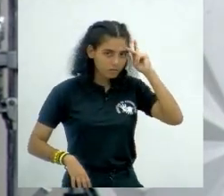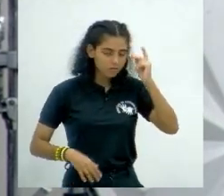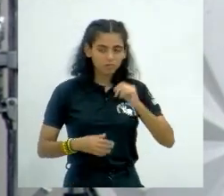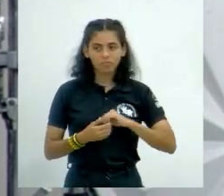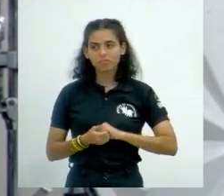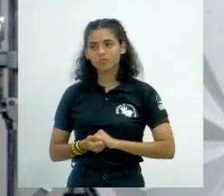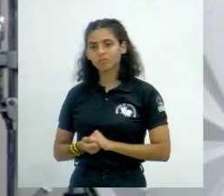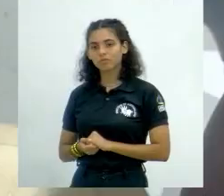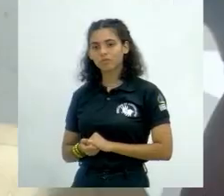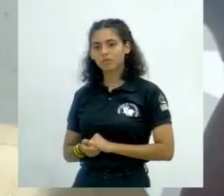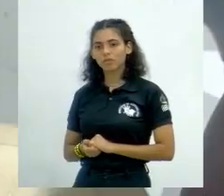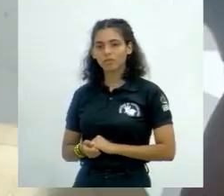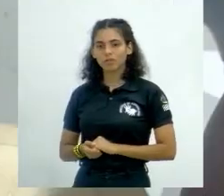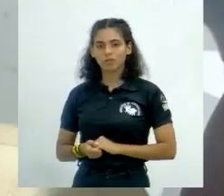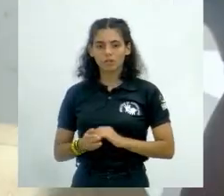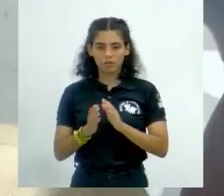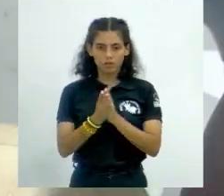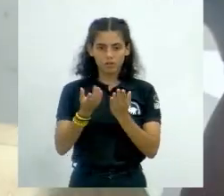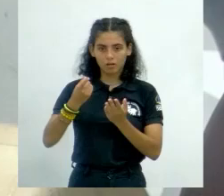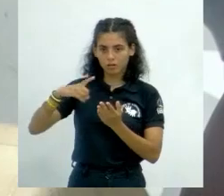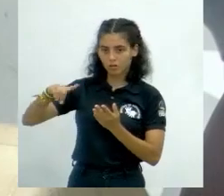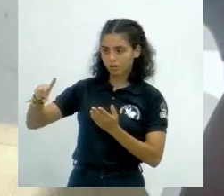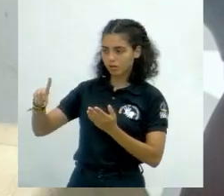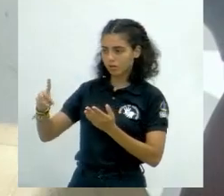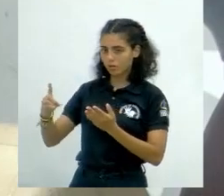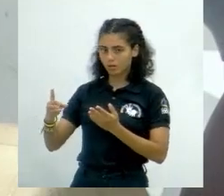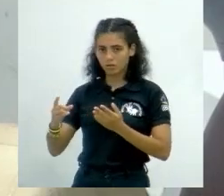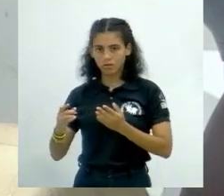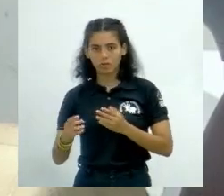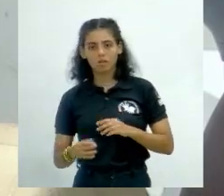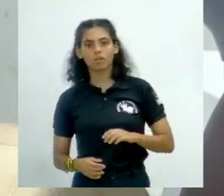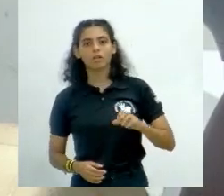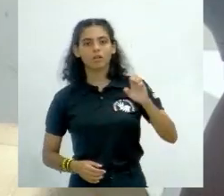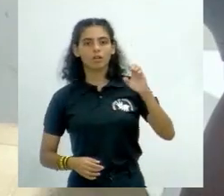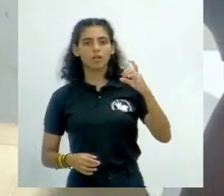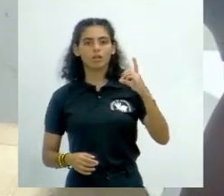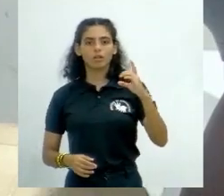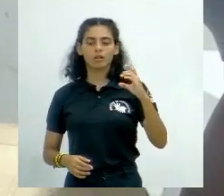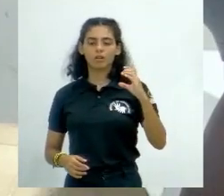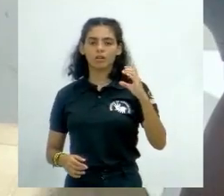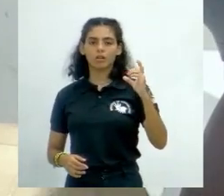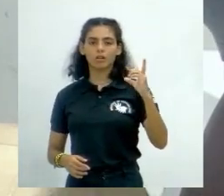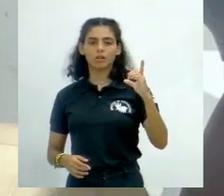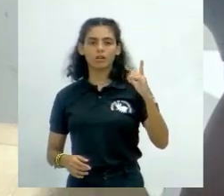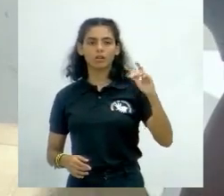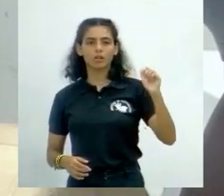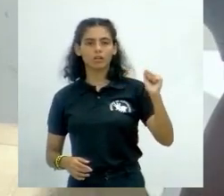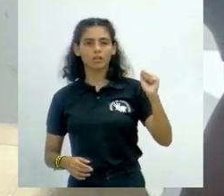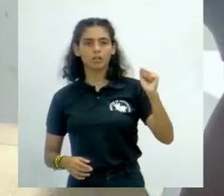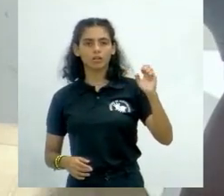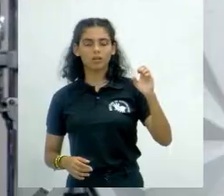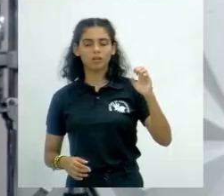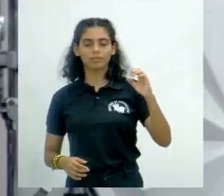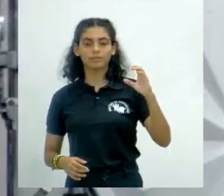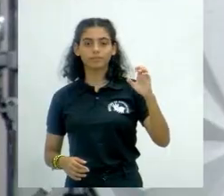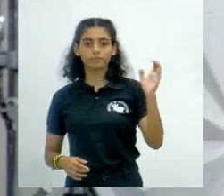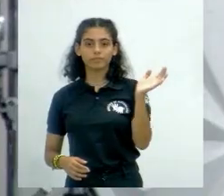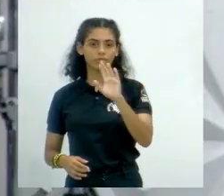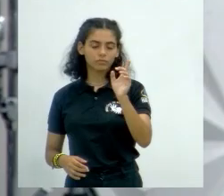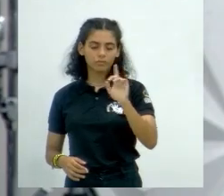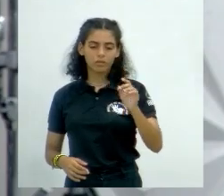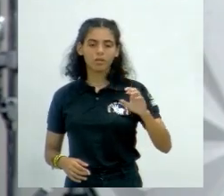abrir Eclesiastes, né, inclusive alguns falam que Eclesiastes é extremamente melancólico,